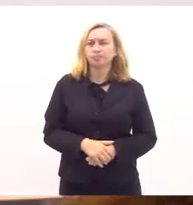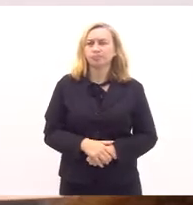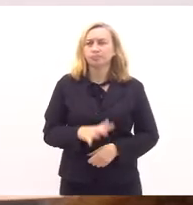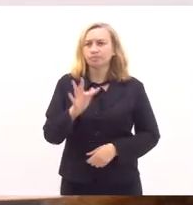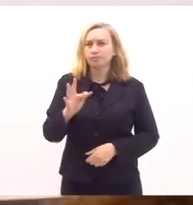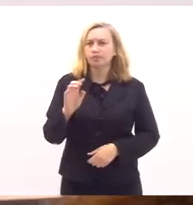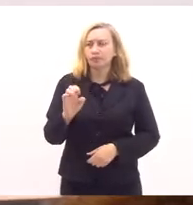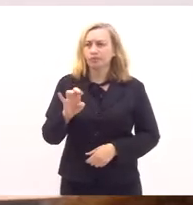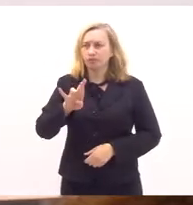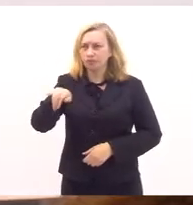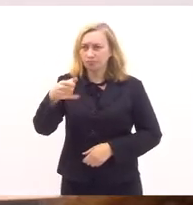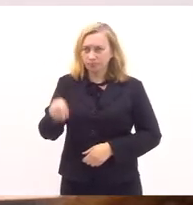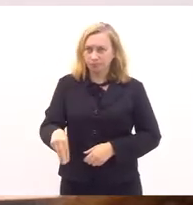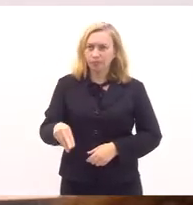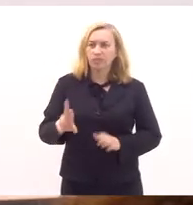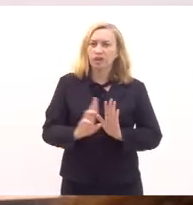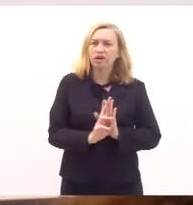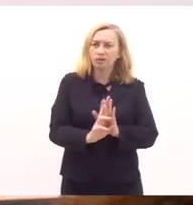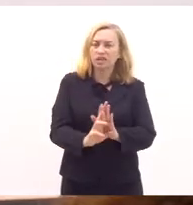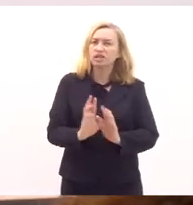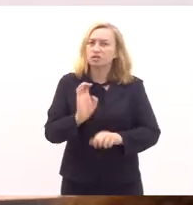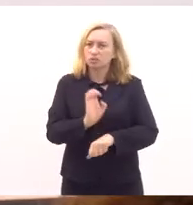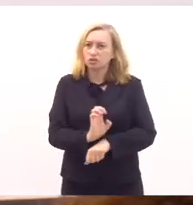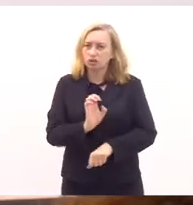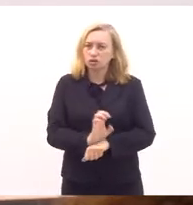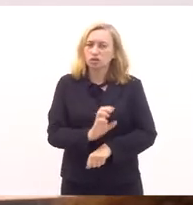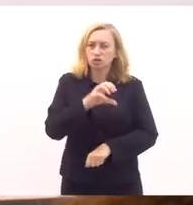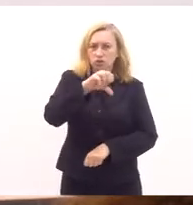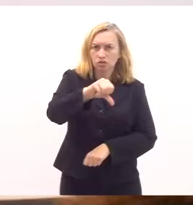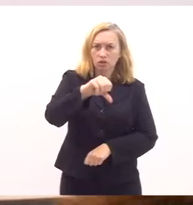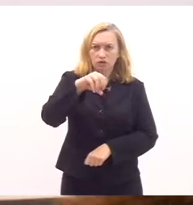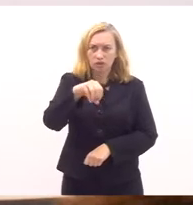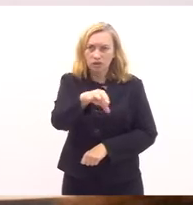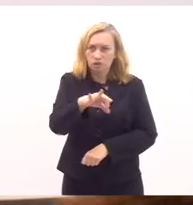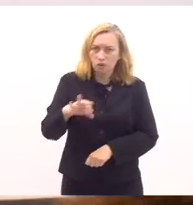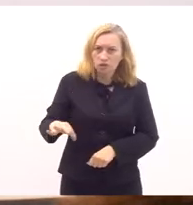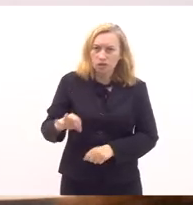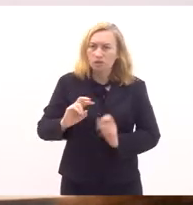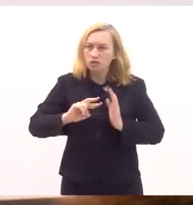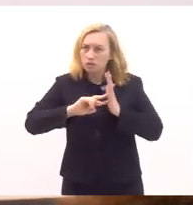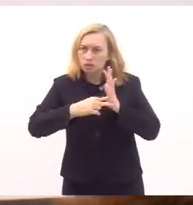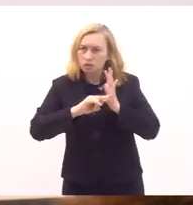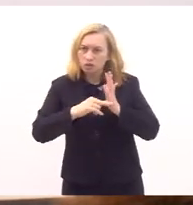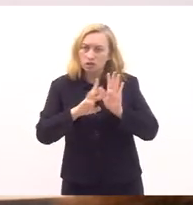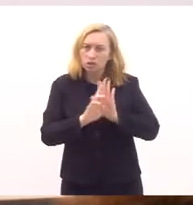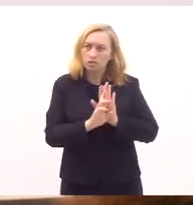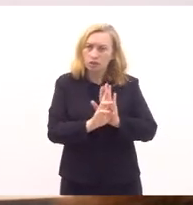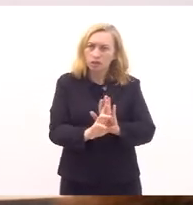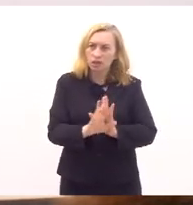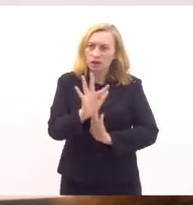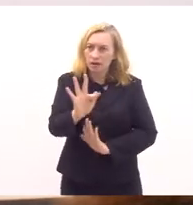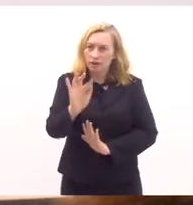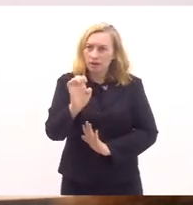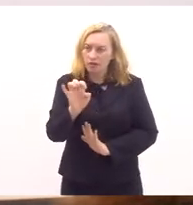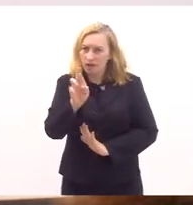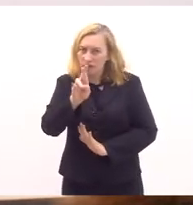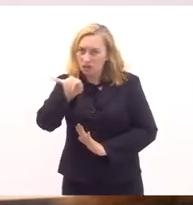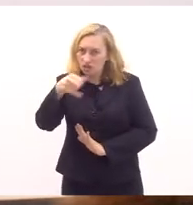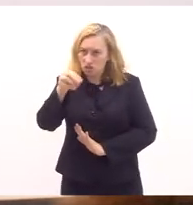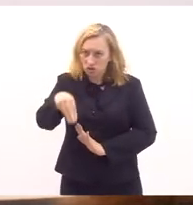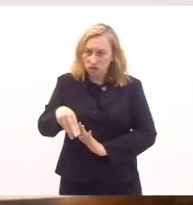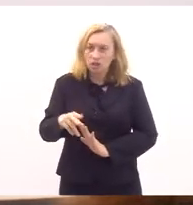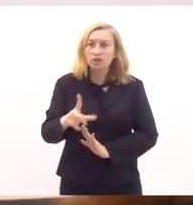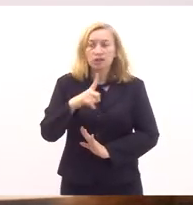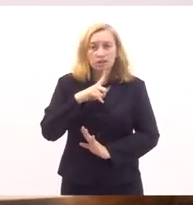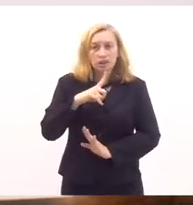Firjan diz que tem representação no Estado, 90% dos sindicatos representados pela Firjan e pela Fecomércio